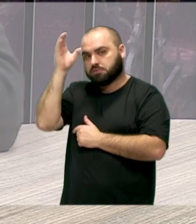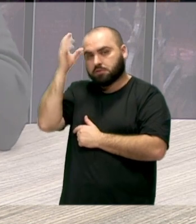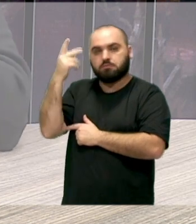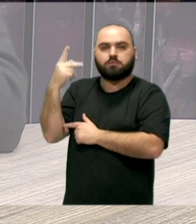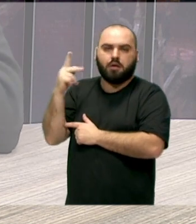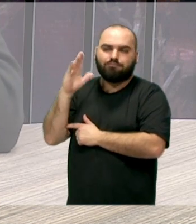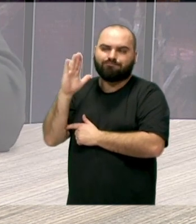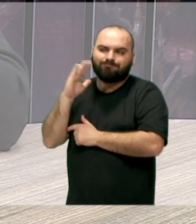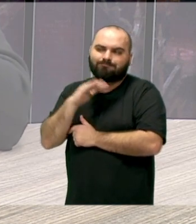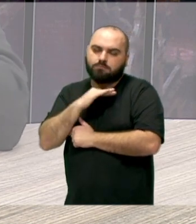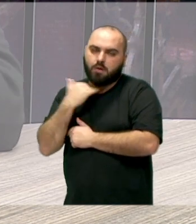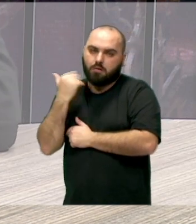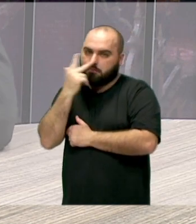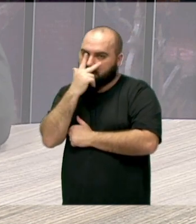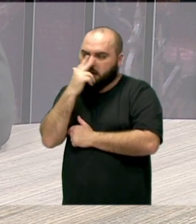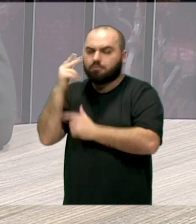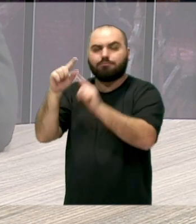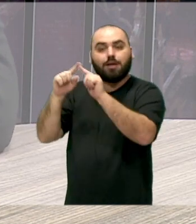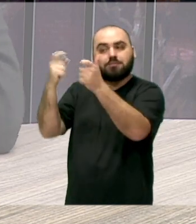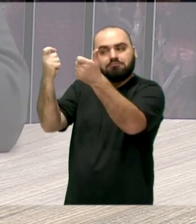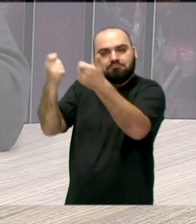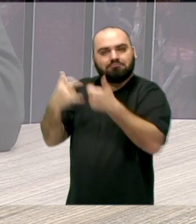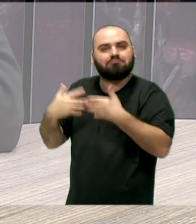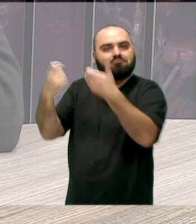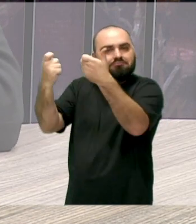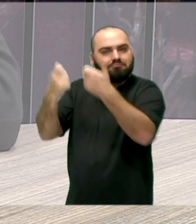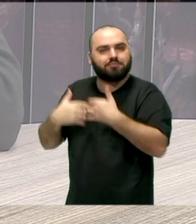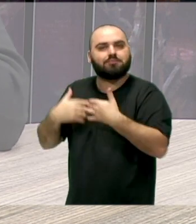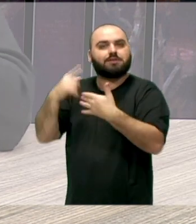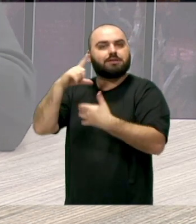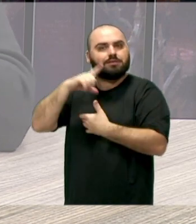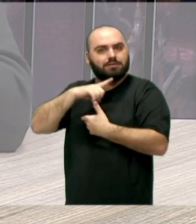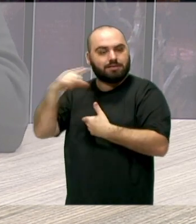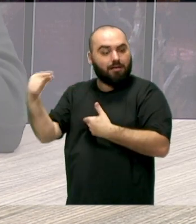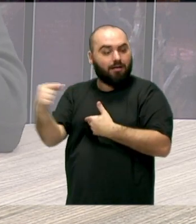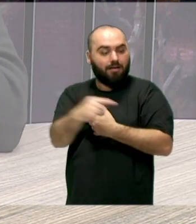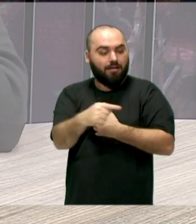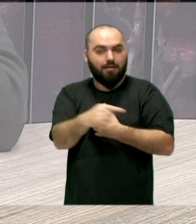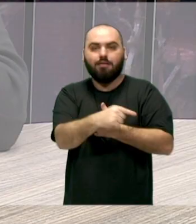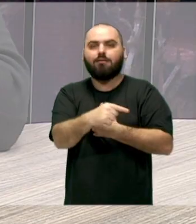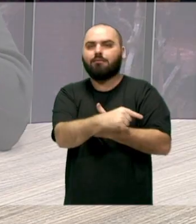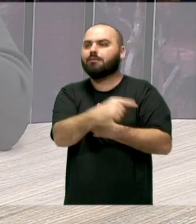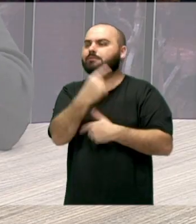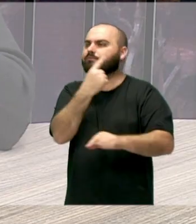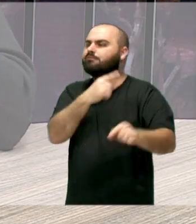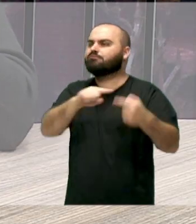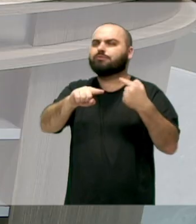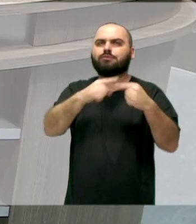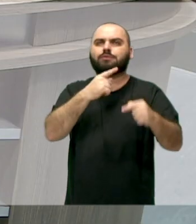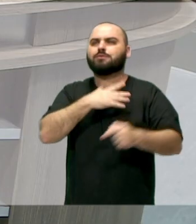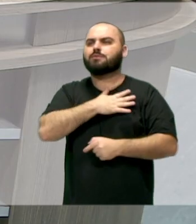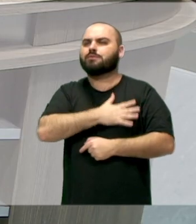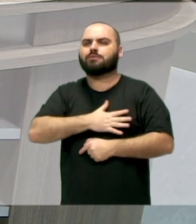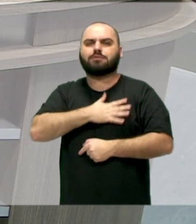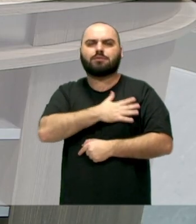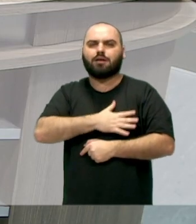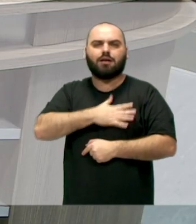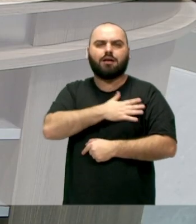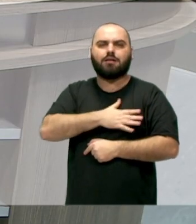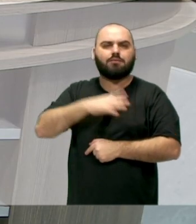inclusive, que contou muito, assim, de como ele tinha isso inato, que ele era muito musical, que ele tinha ouvido praticamente